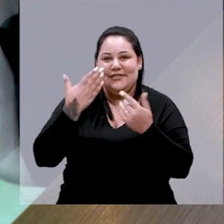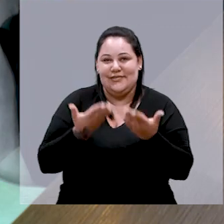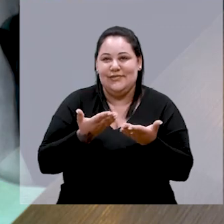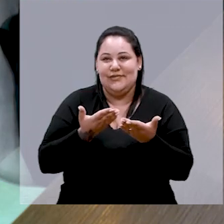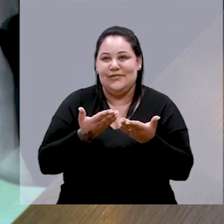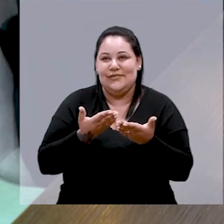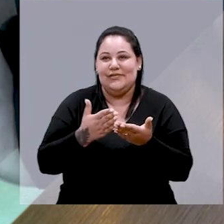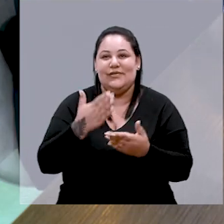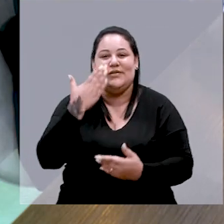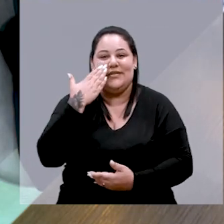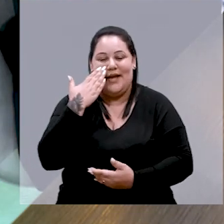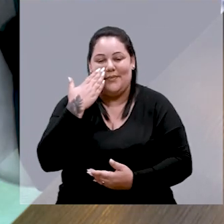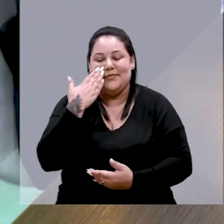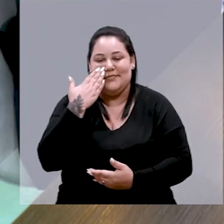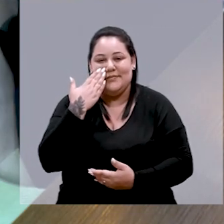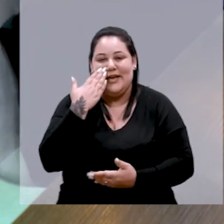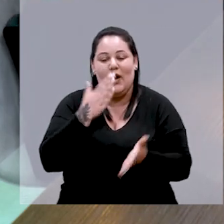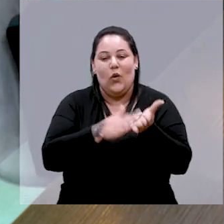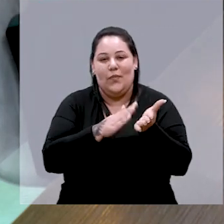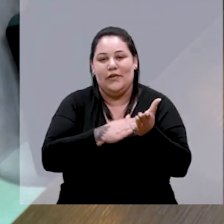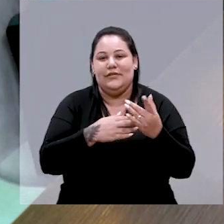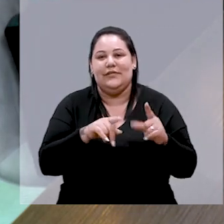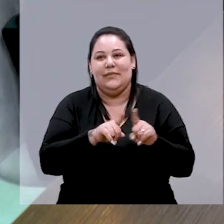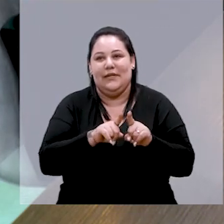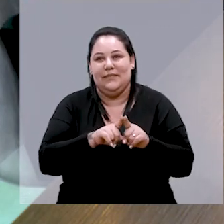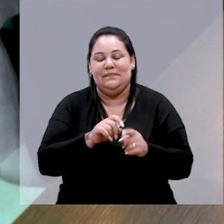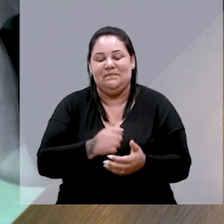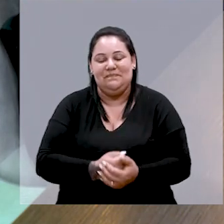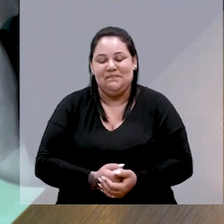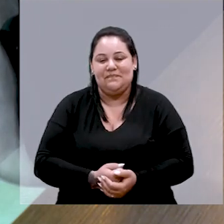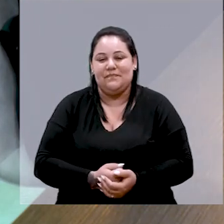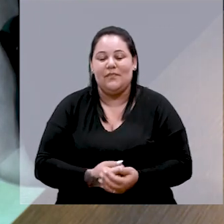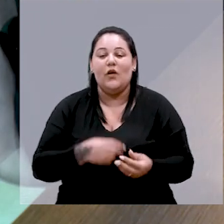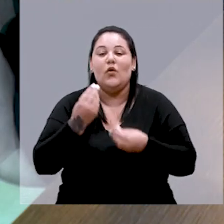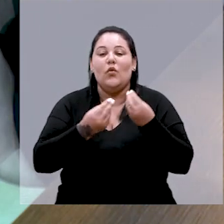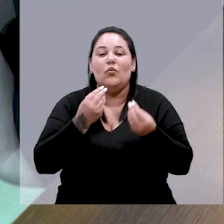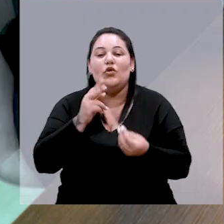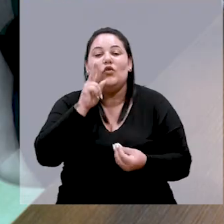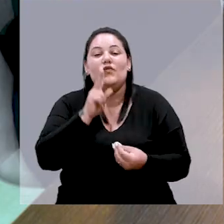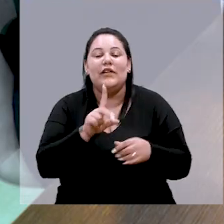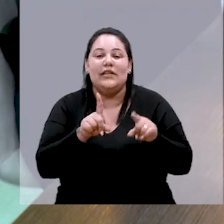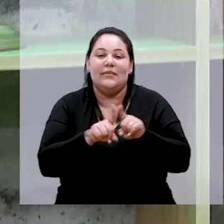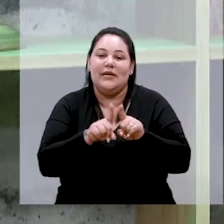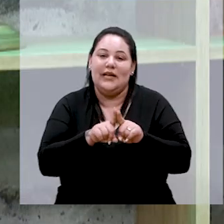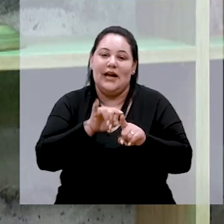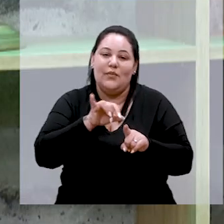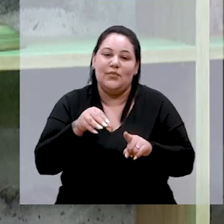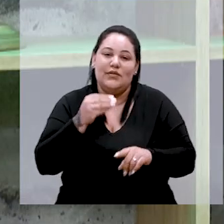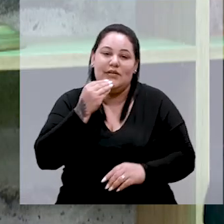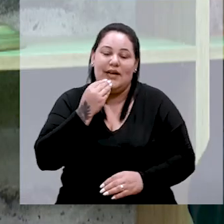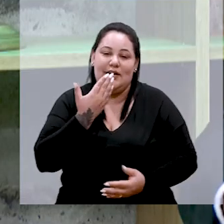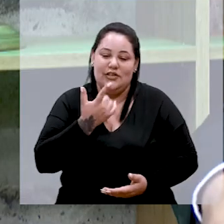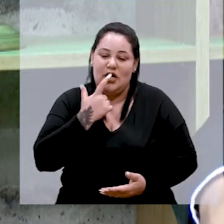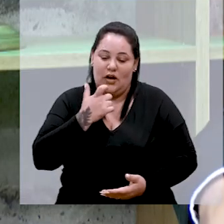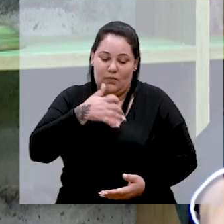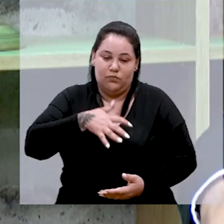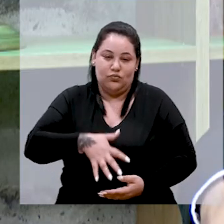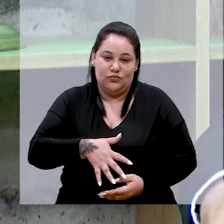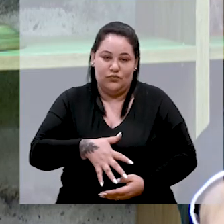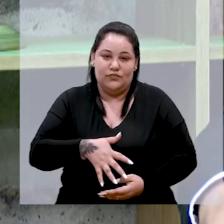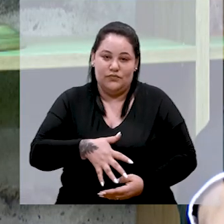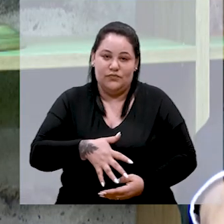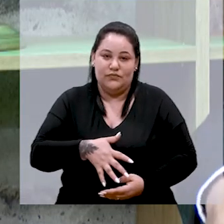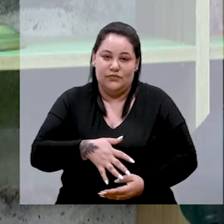ou ficou nesse tempo todo sistematicamente cobrando também. Então, como é que a senhora vê também a possibilidade, a partir do Cristóvão